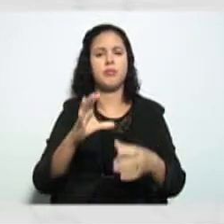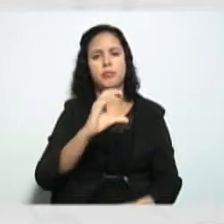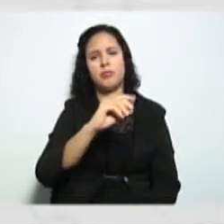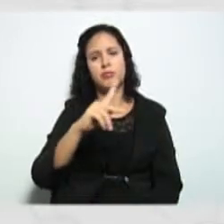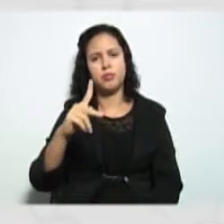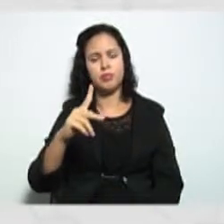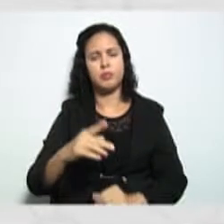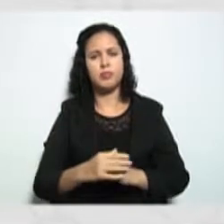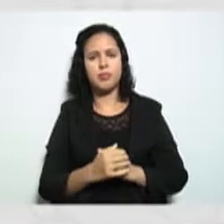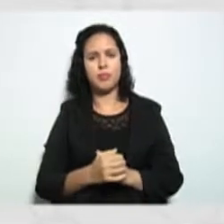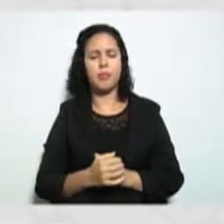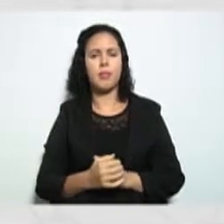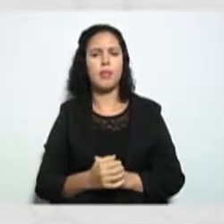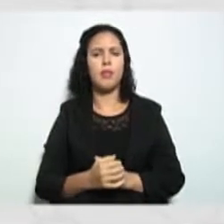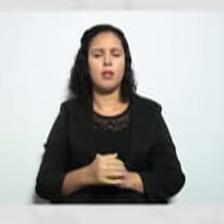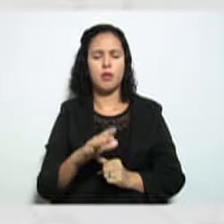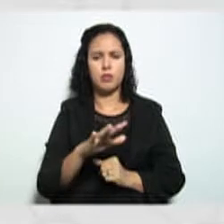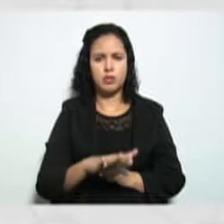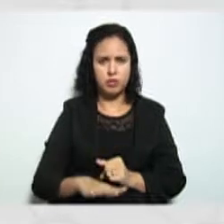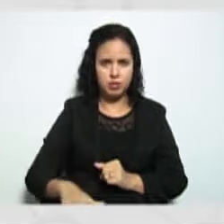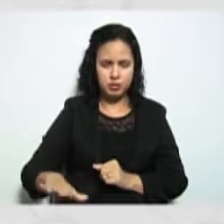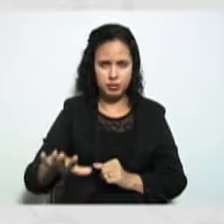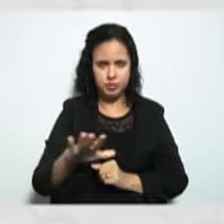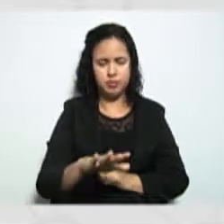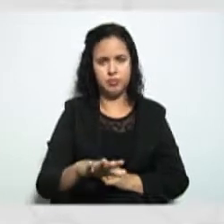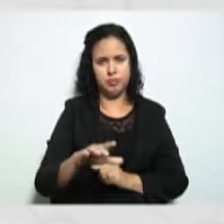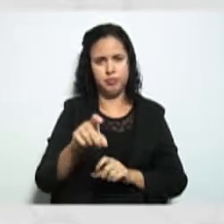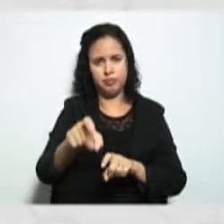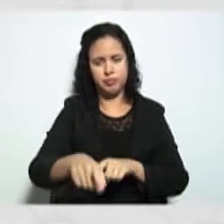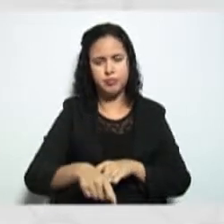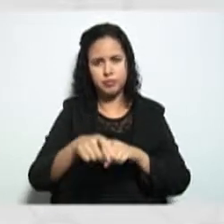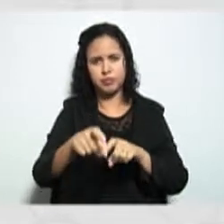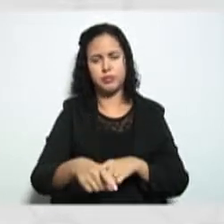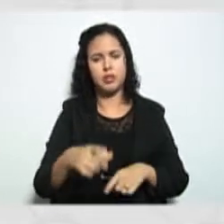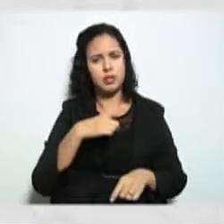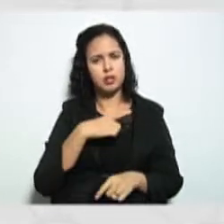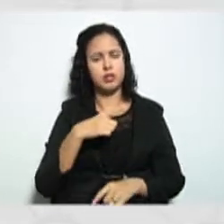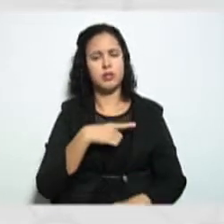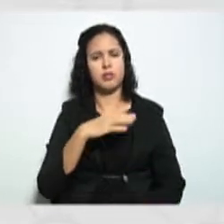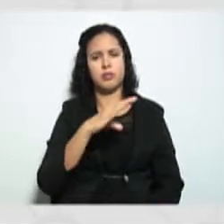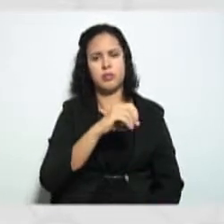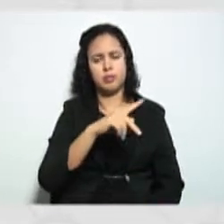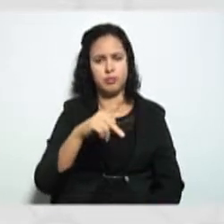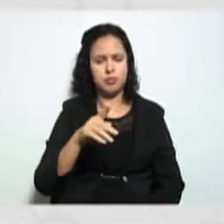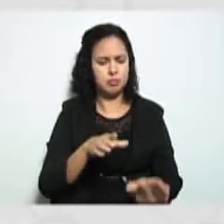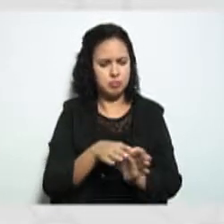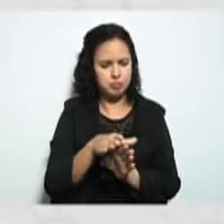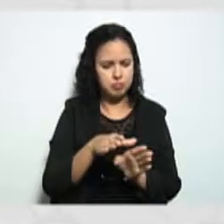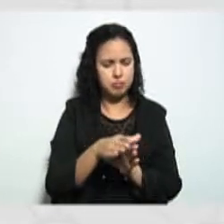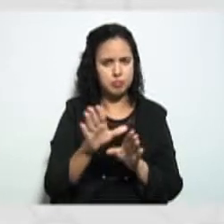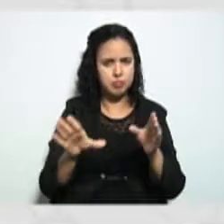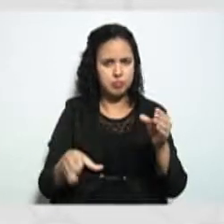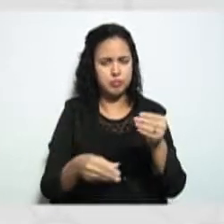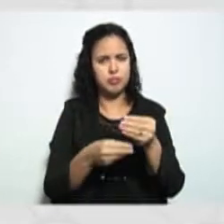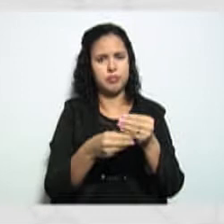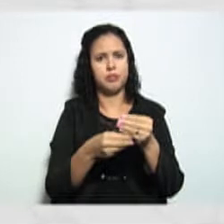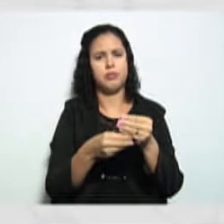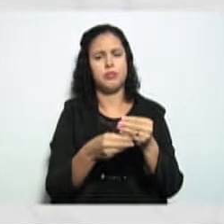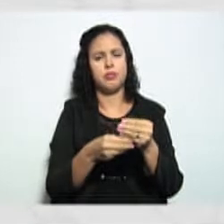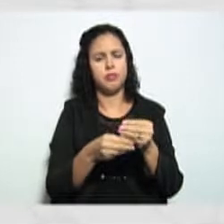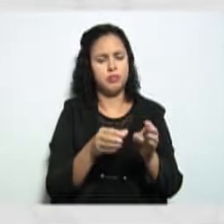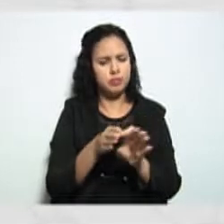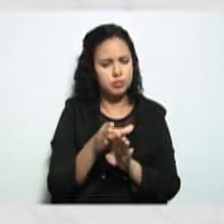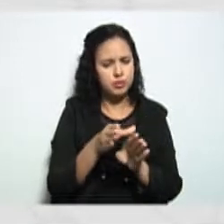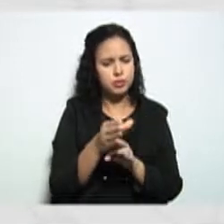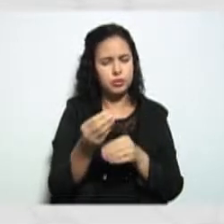O ramo agropecuário ainda tem cooperativas que integram e orientam as atividades dos produtores. Existe toda uma orientação